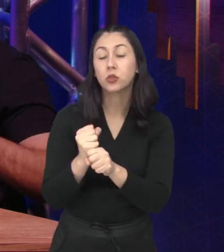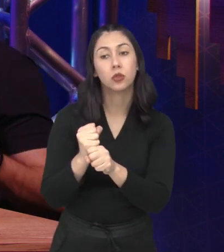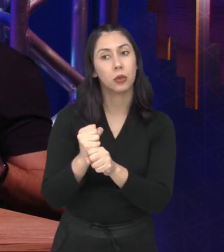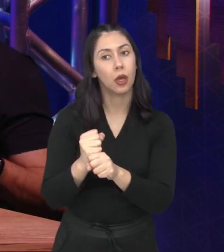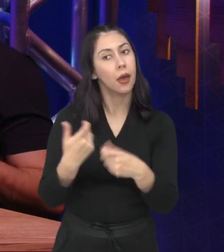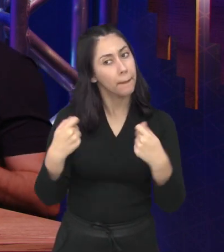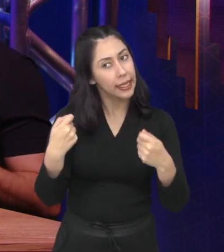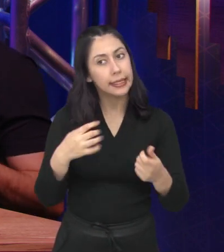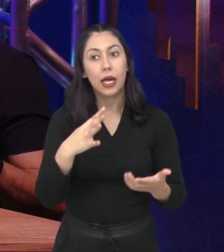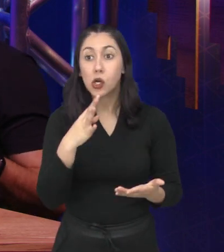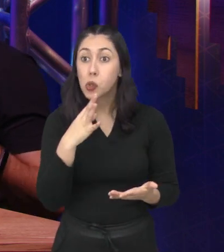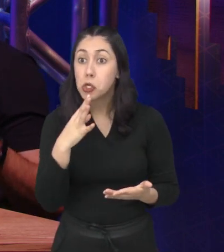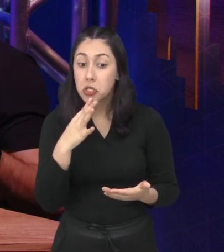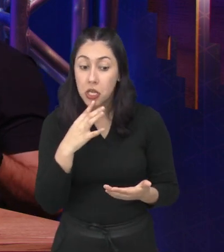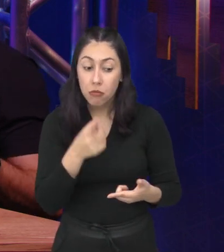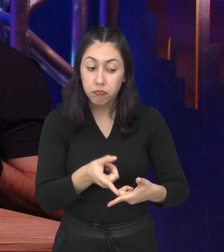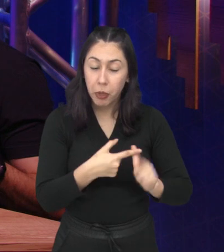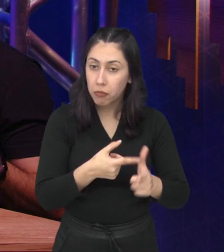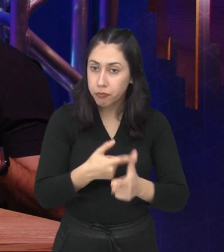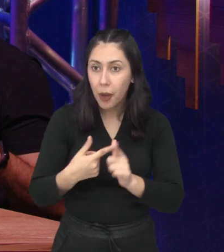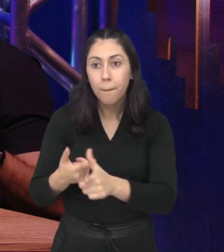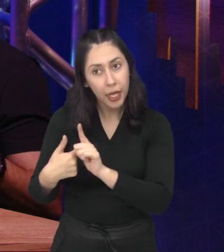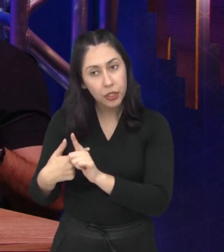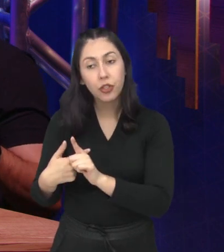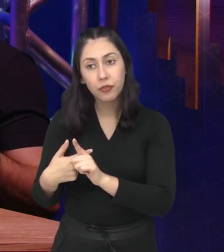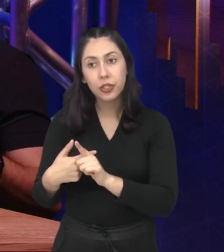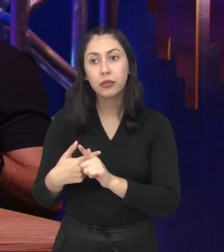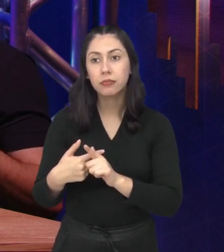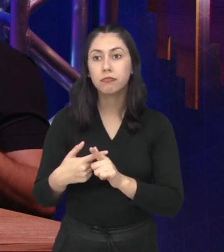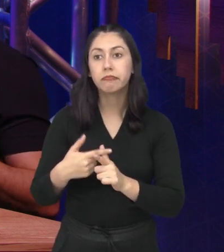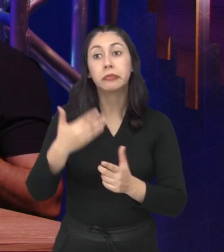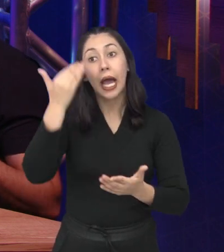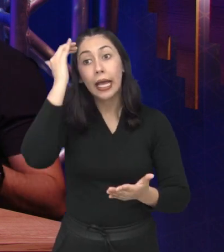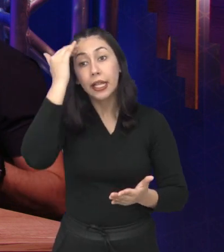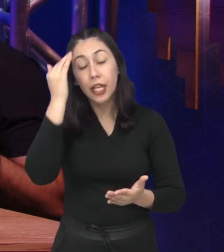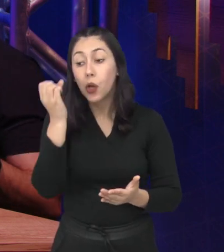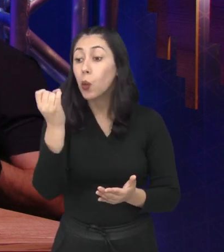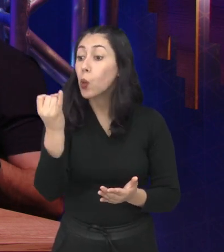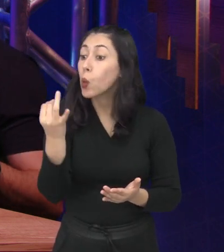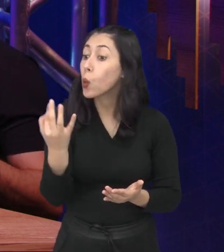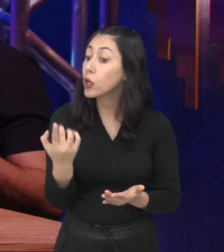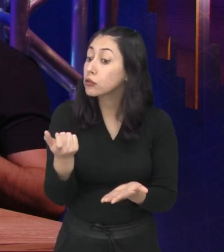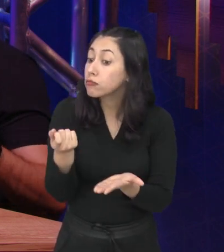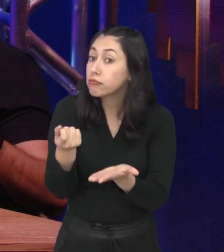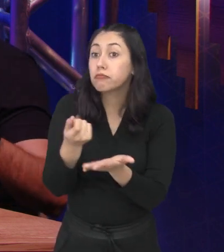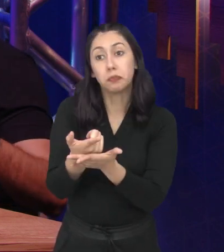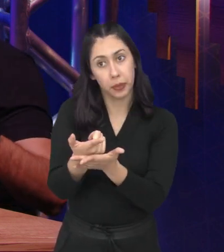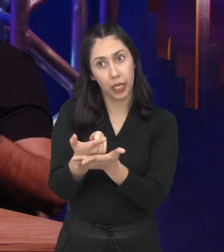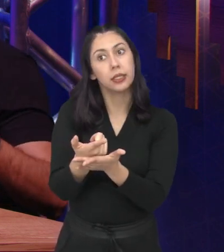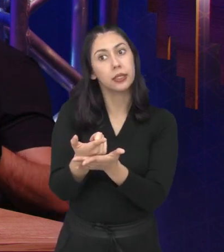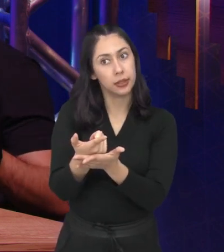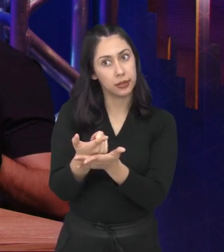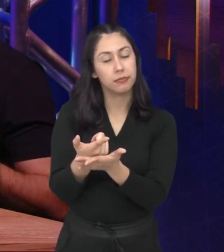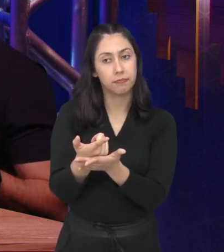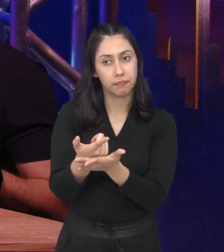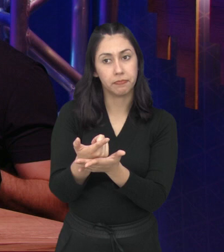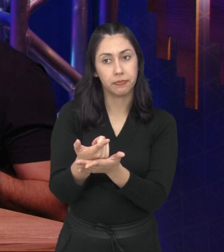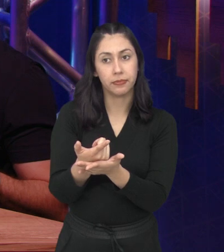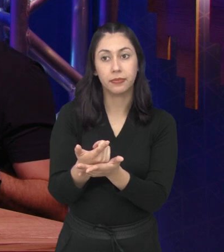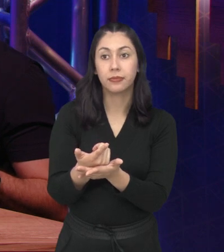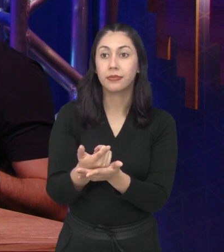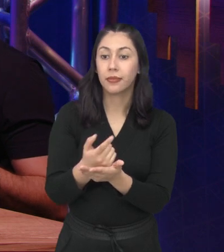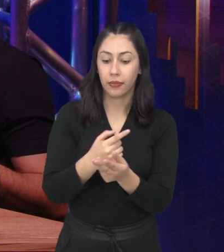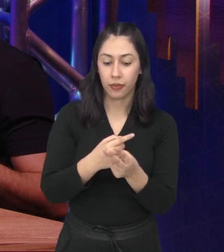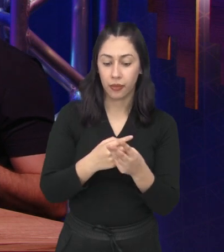assim, conheça bem as suas despesas extras também para você saber mais ou menos quanto que você tem essa gordurinha aí